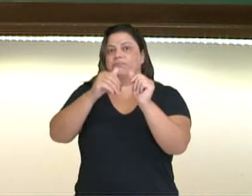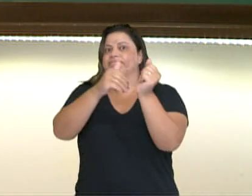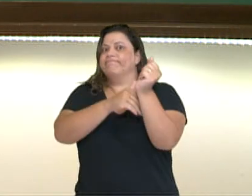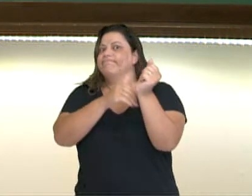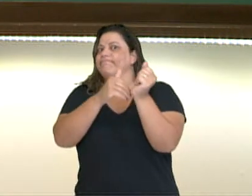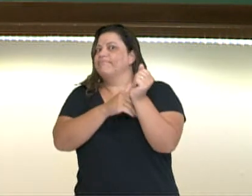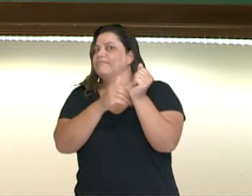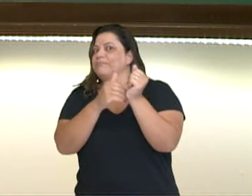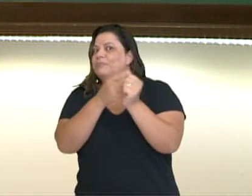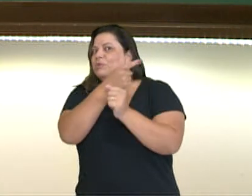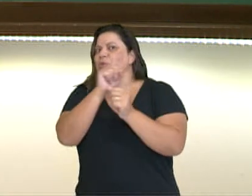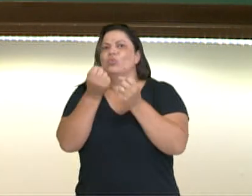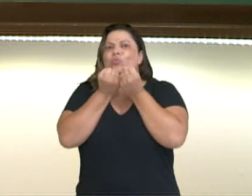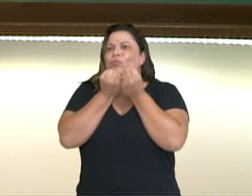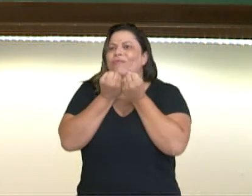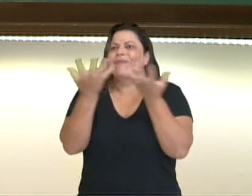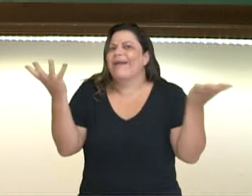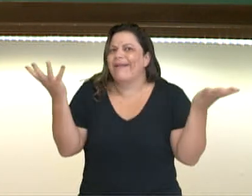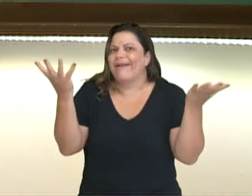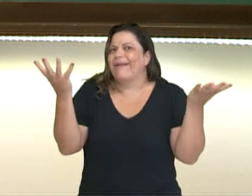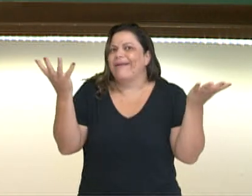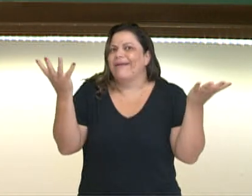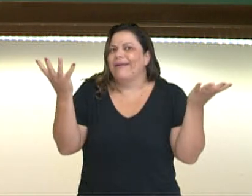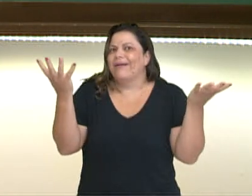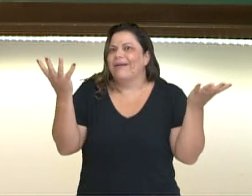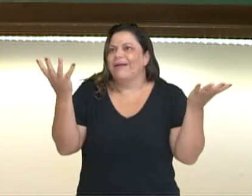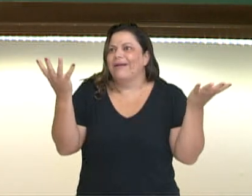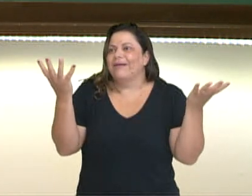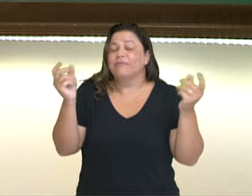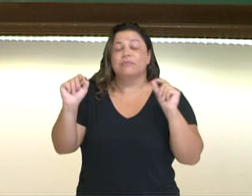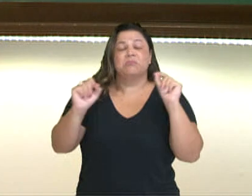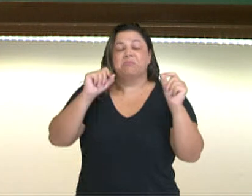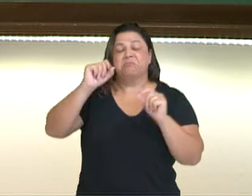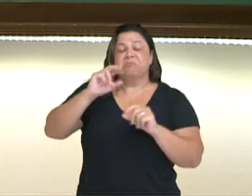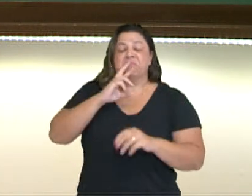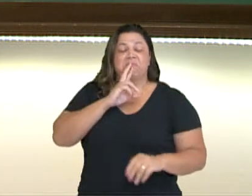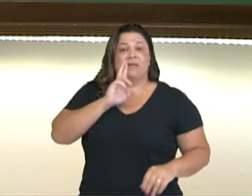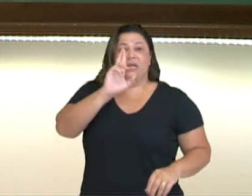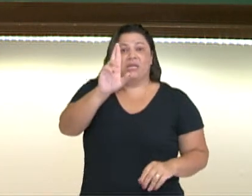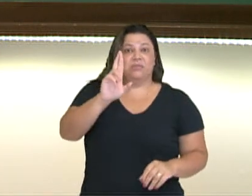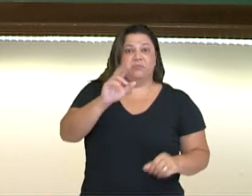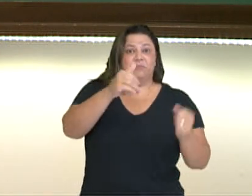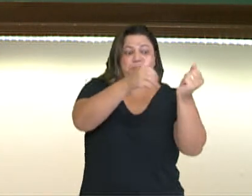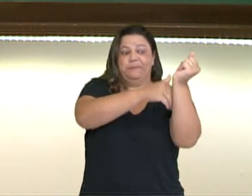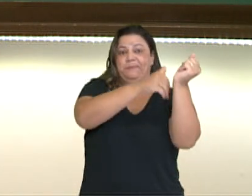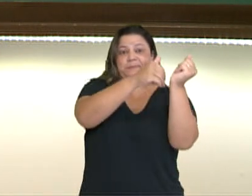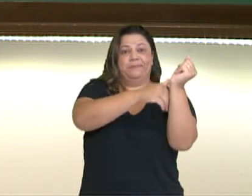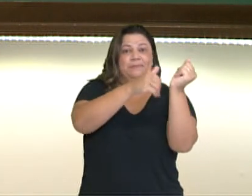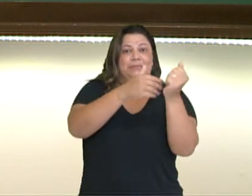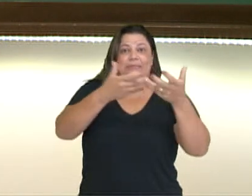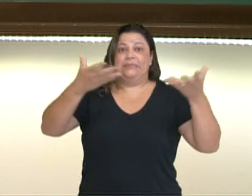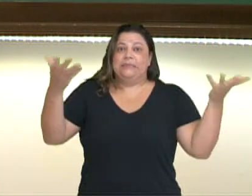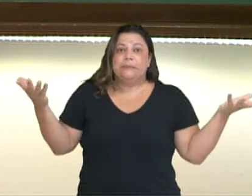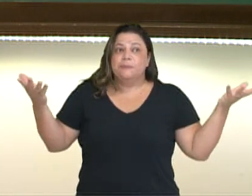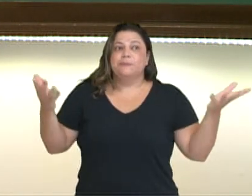não conta o que aconteceu, ficou um enigma, uma coisa sem solução, um mistério.